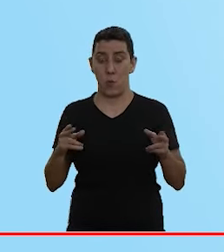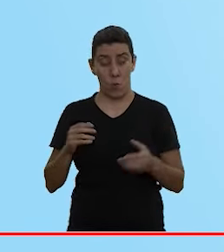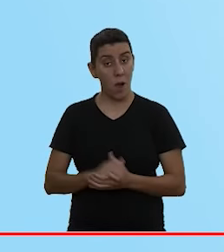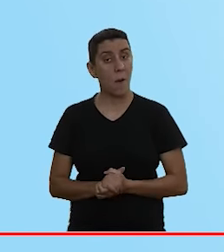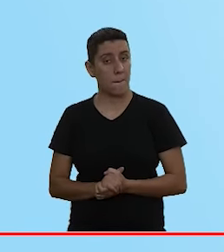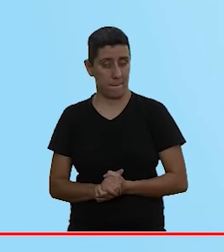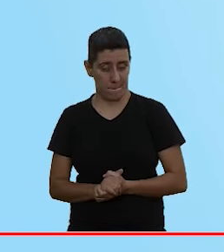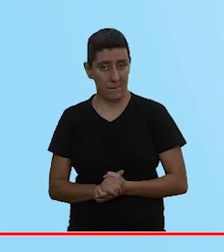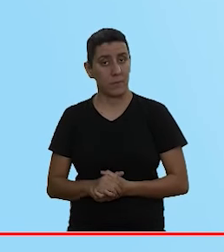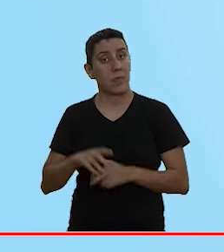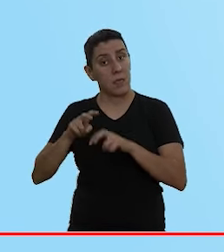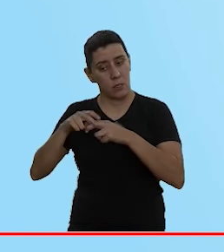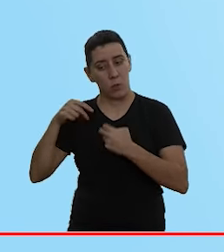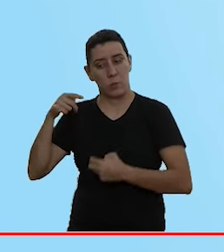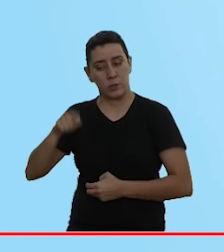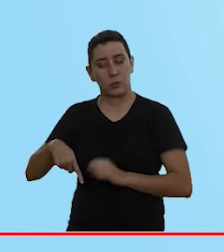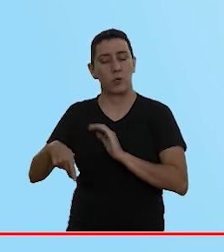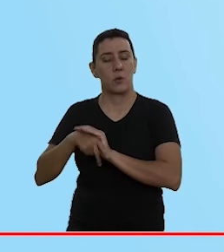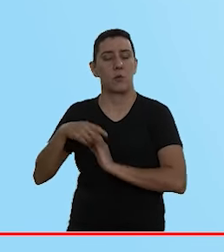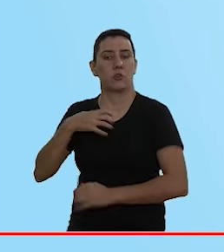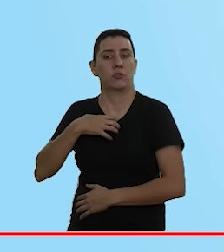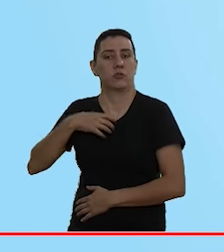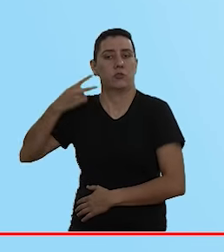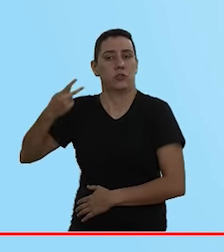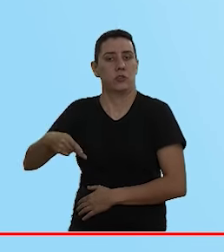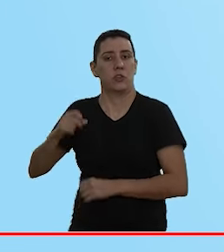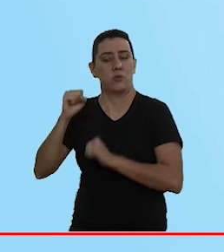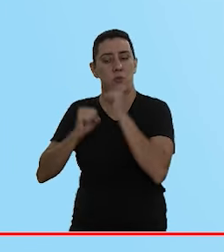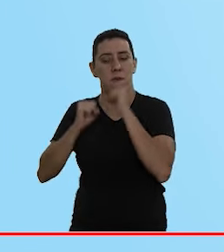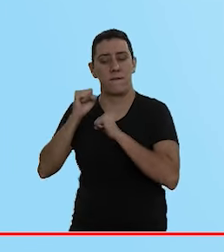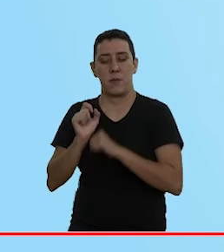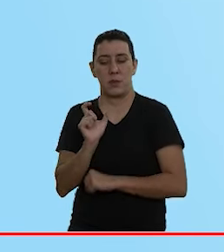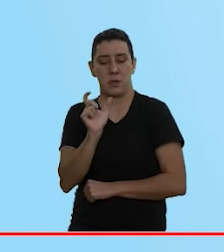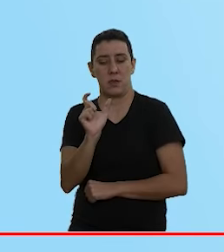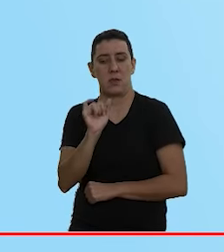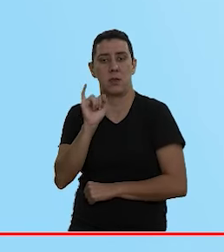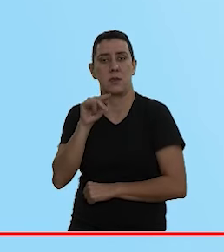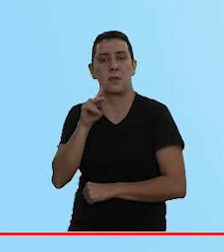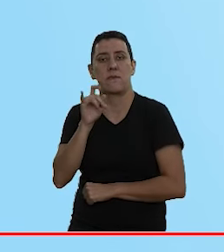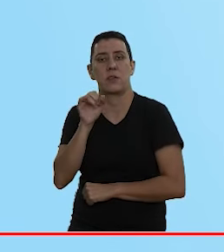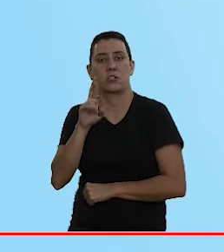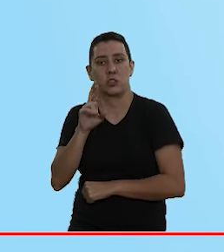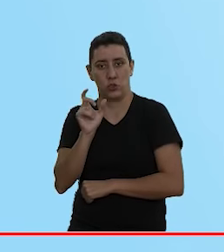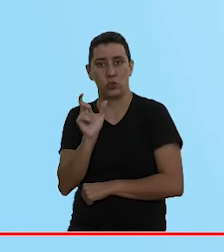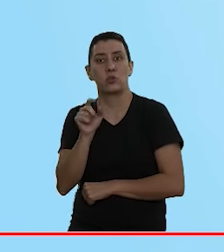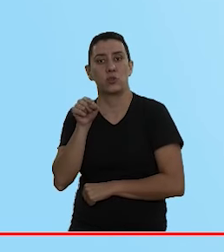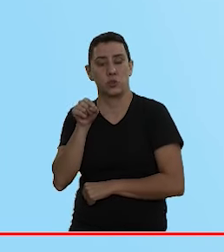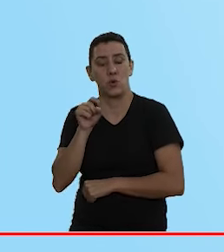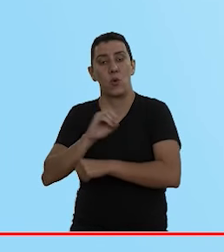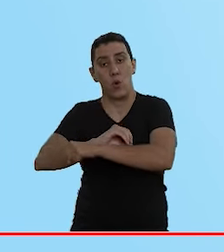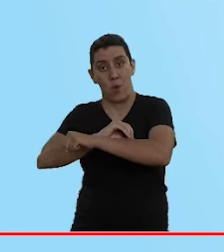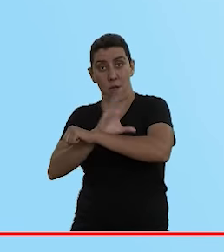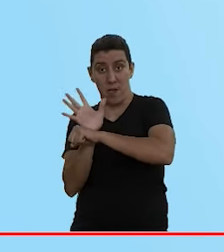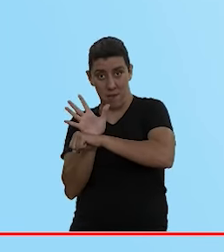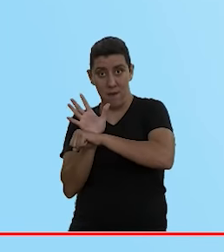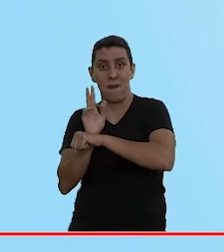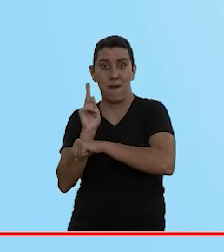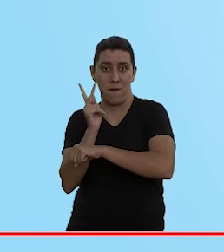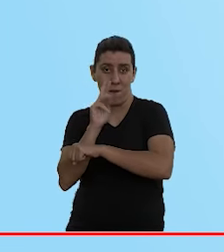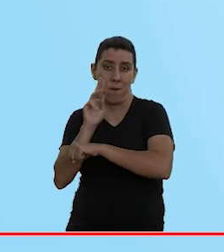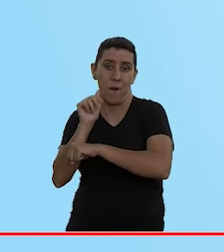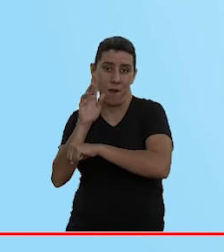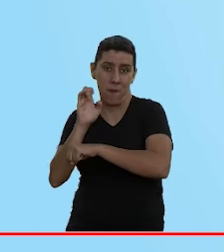ter uma capacidade de operar e continuar fornecendo potência, mesmo em tensões ou em frequências